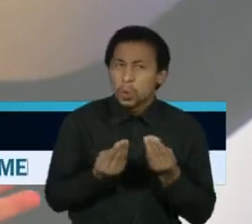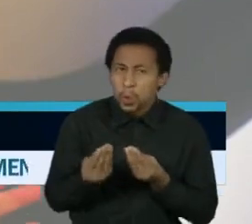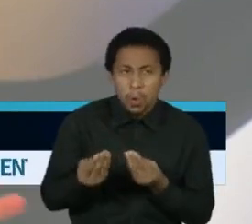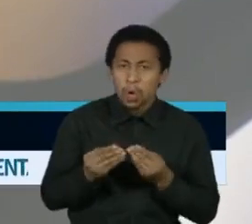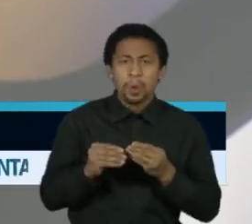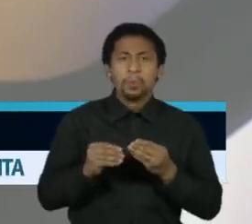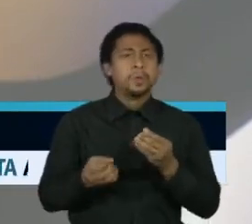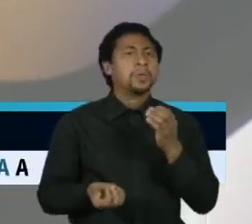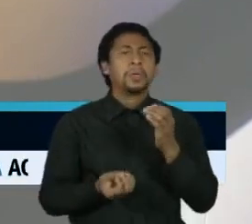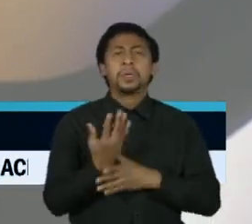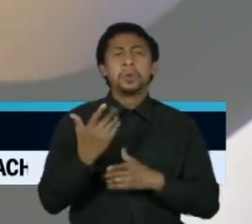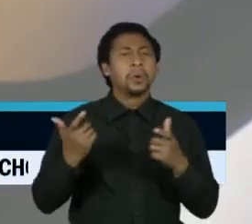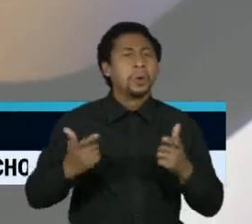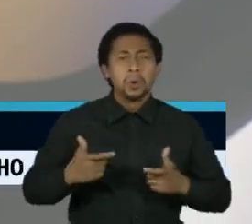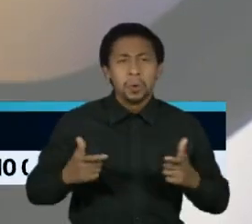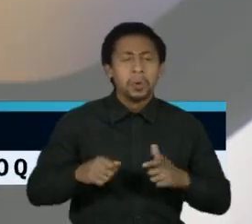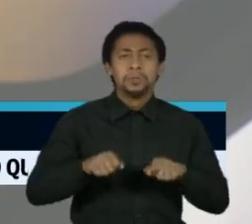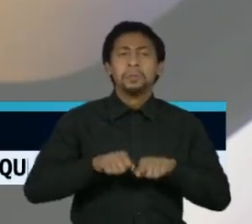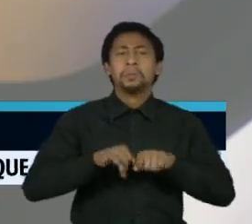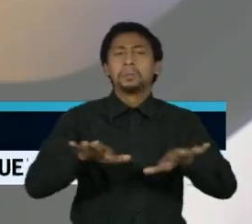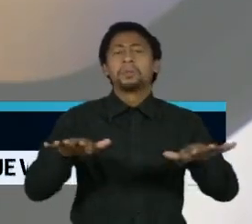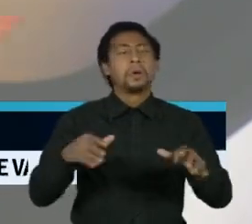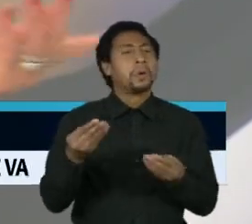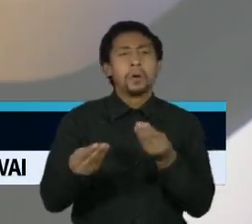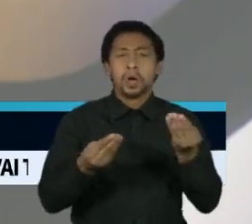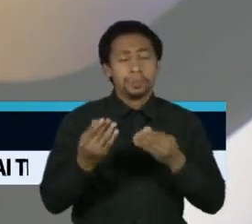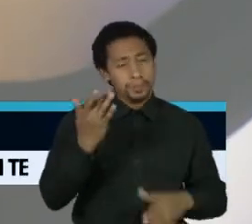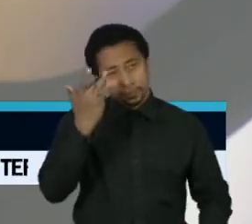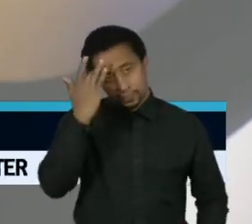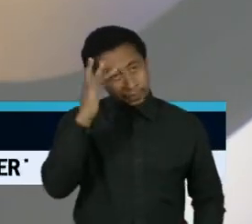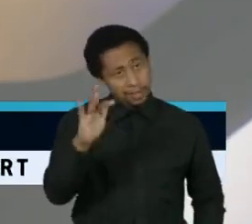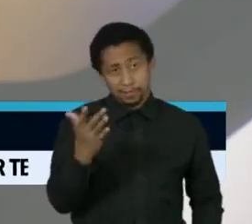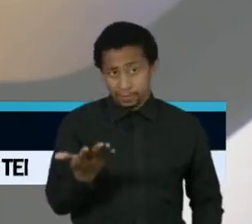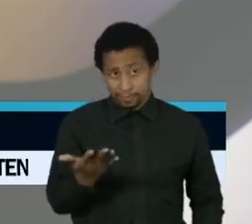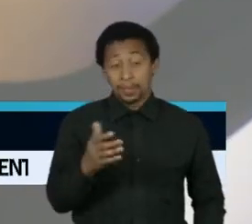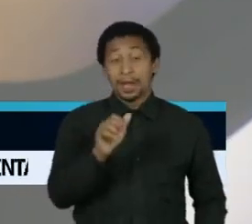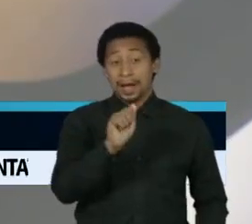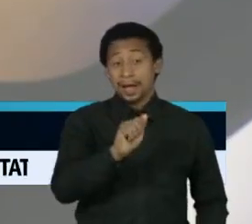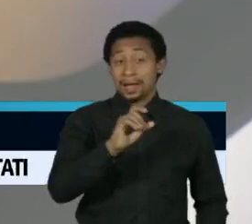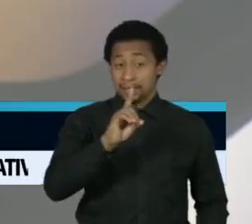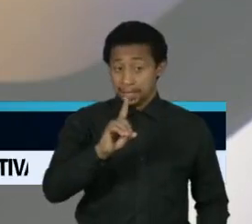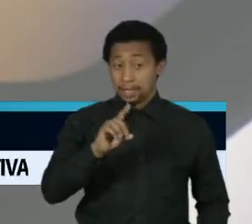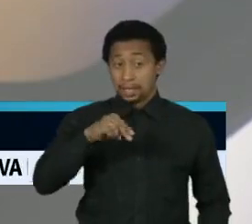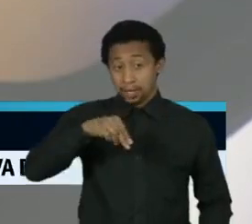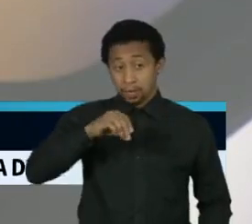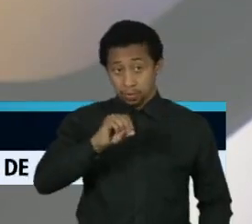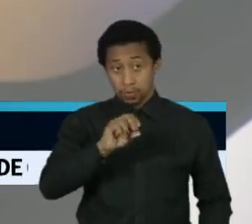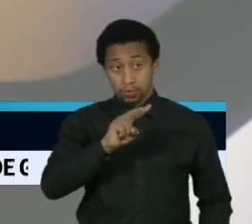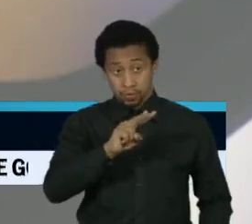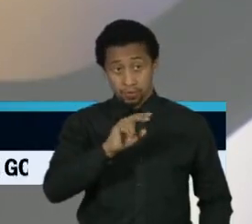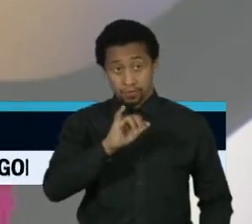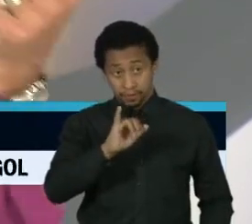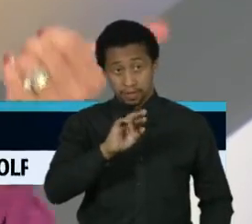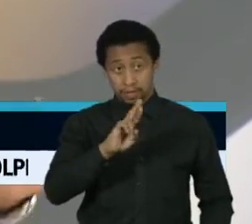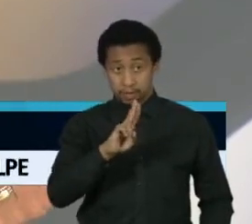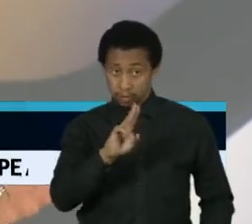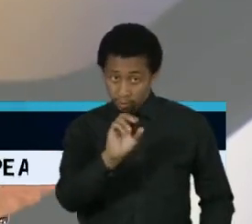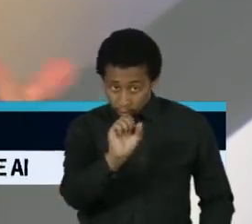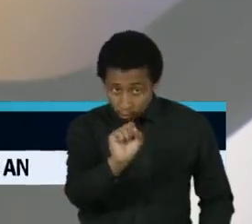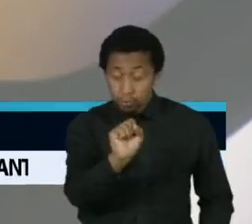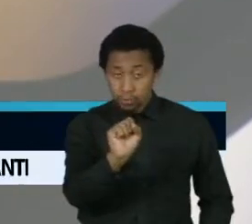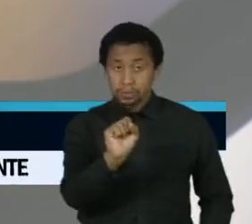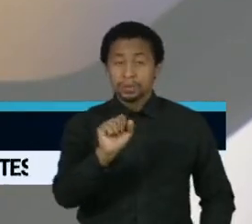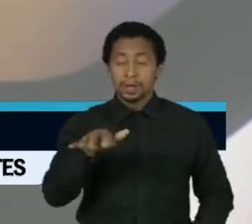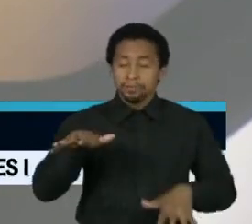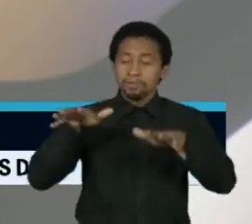momento tem que ser descartada até que a gente tenha certeza que quando a gente fala do adenovírus que foi falado na matéria ele foi